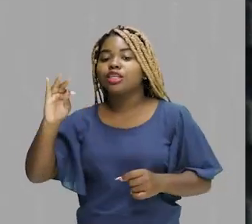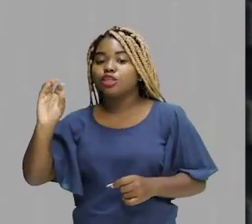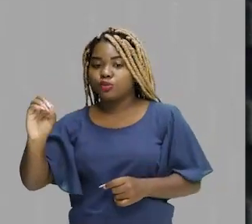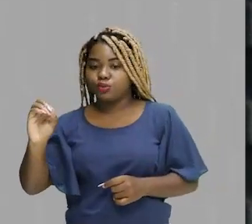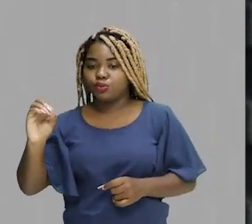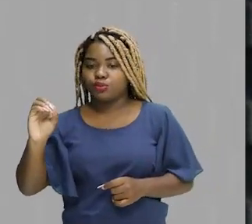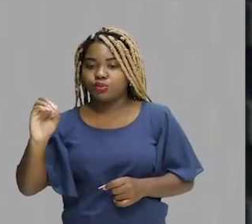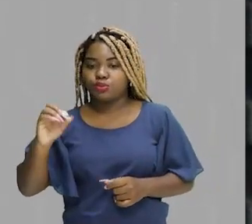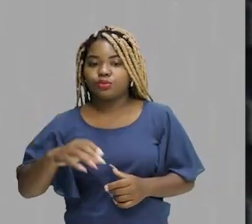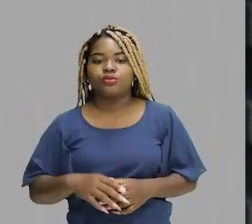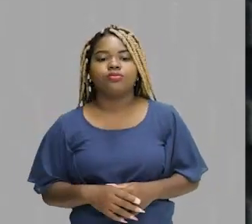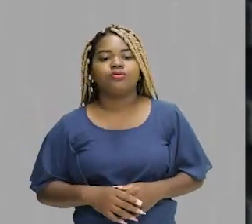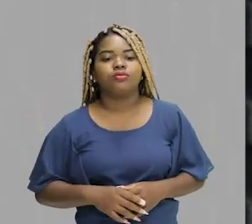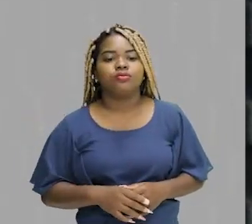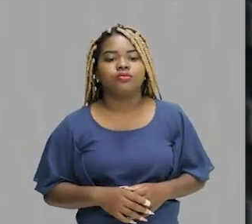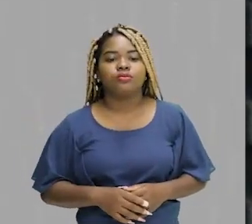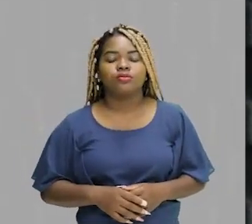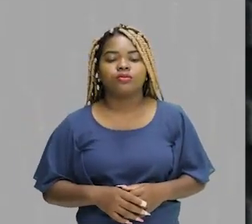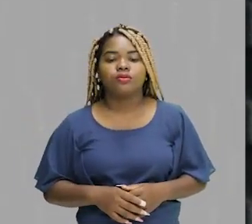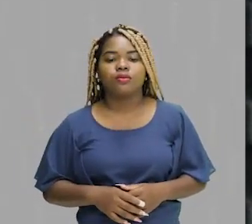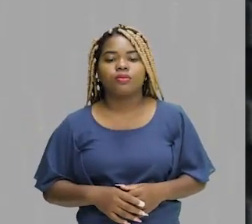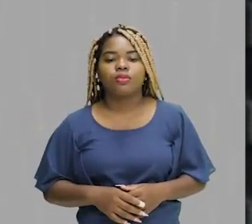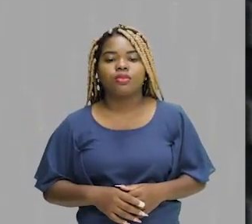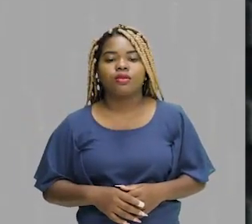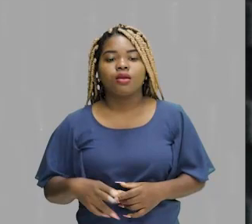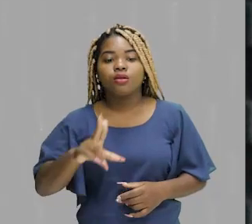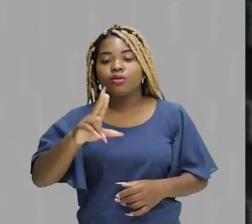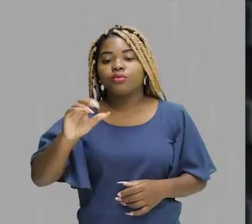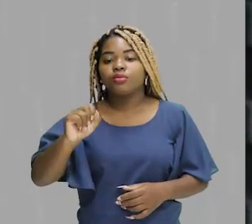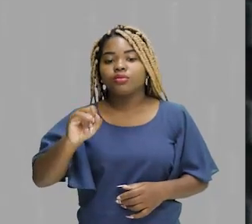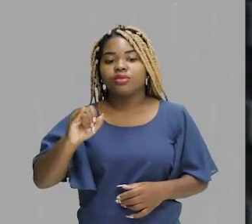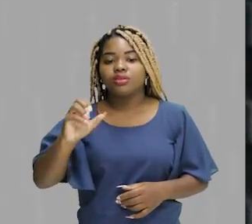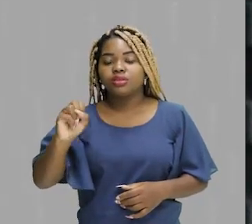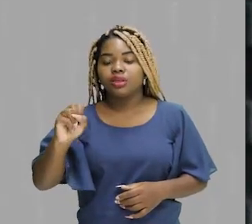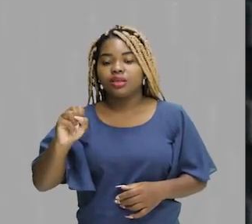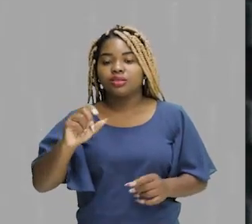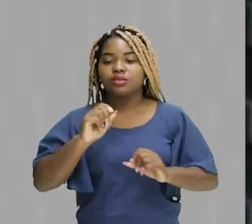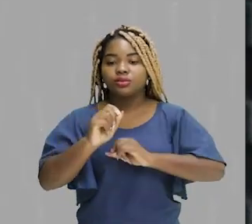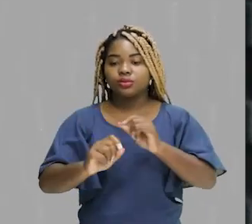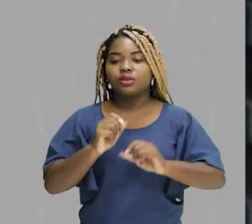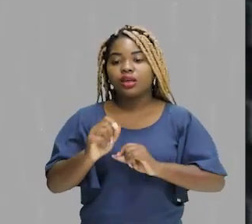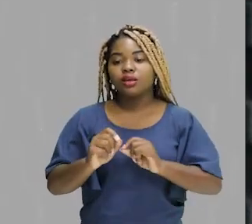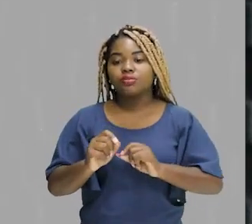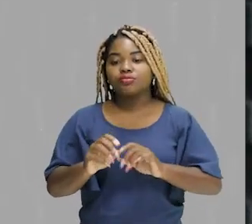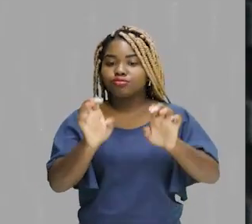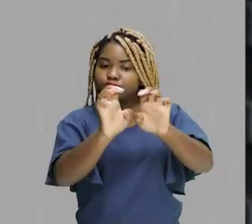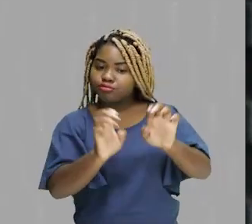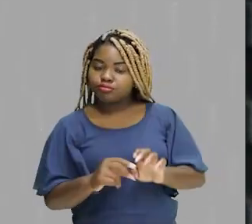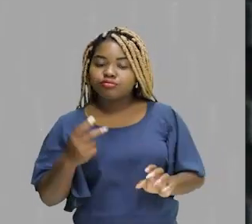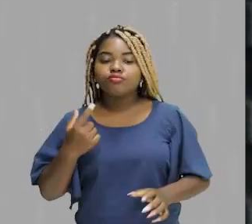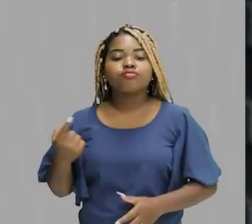ok? Para determinar os nomes dos sais, pode-se utilizar o seguinte esquema.